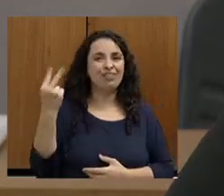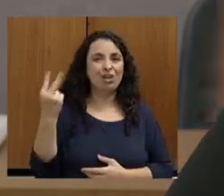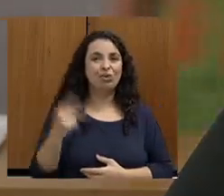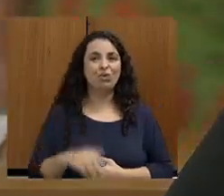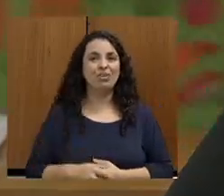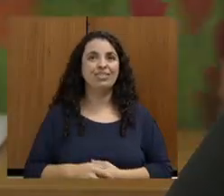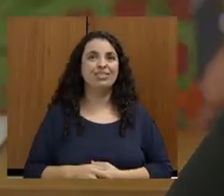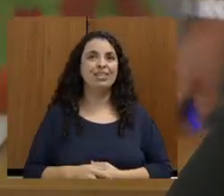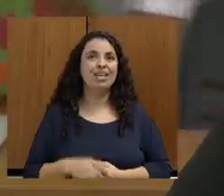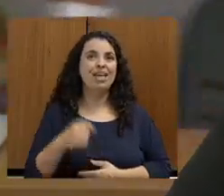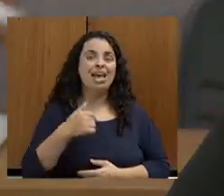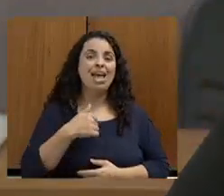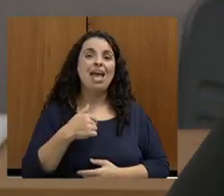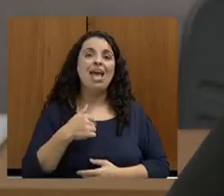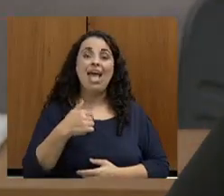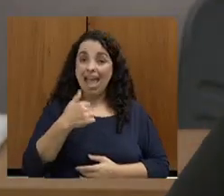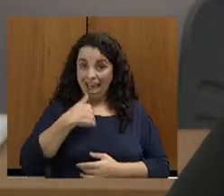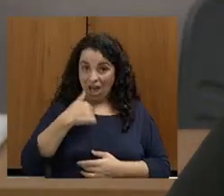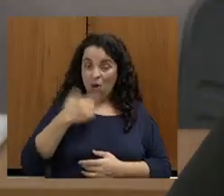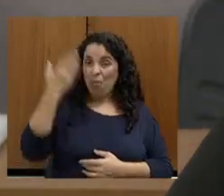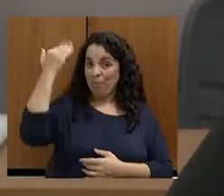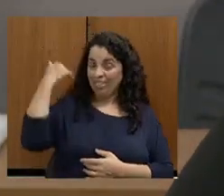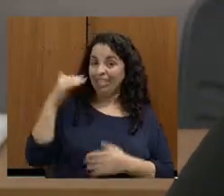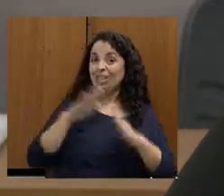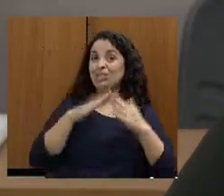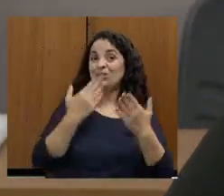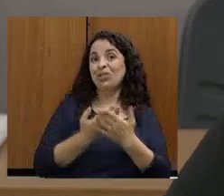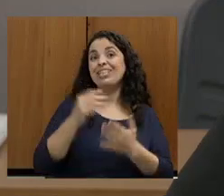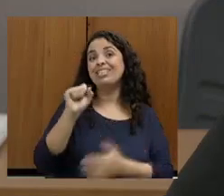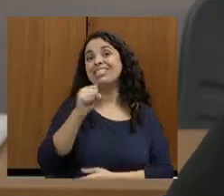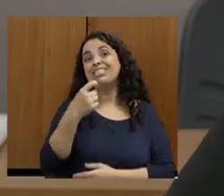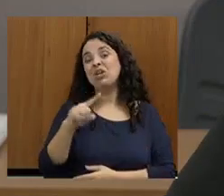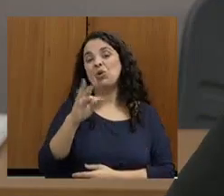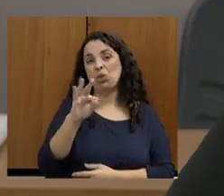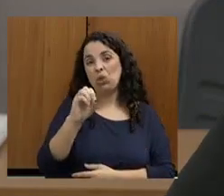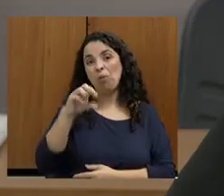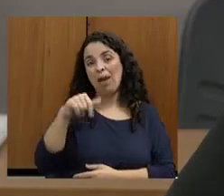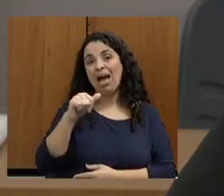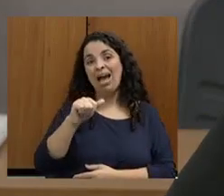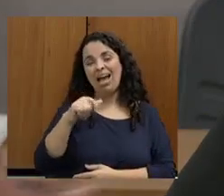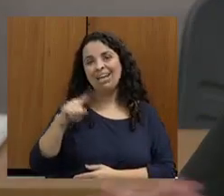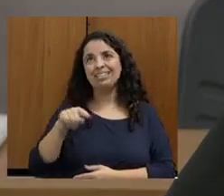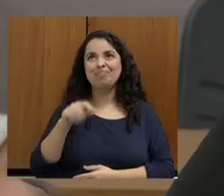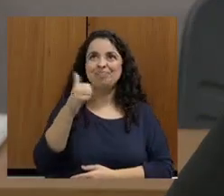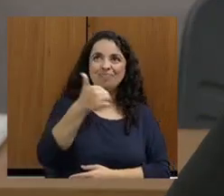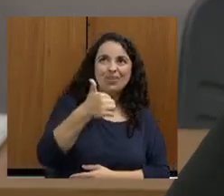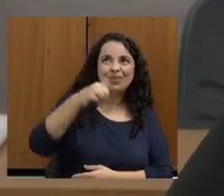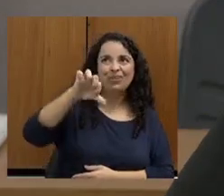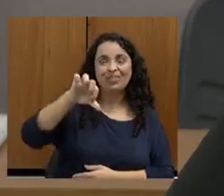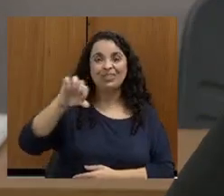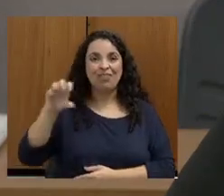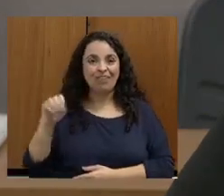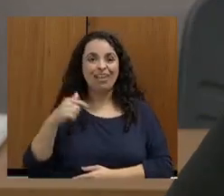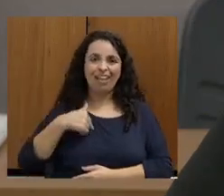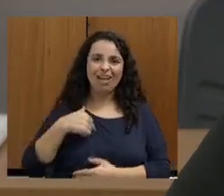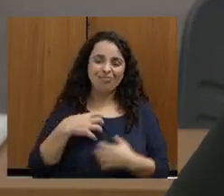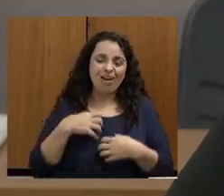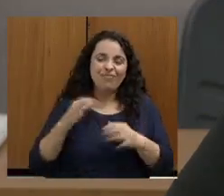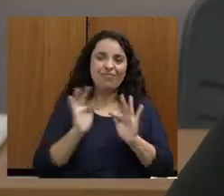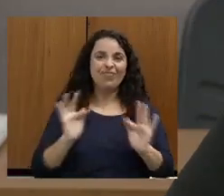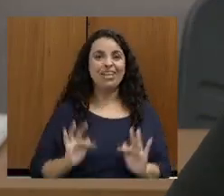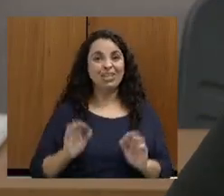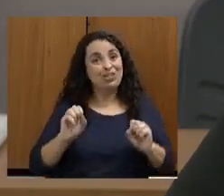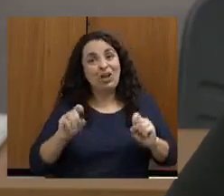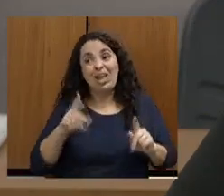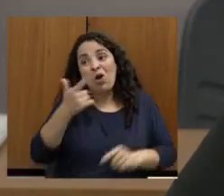Tomás, Renata, fui. Eu tenho um grupo de São Tomás, em 1990, entendeu? Então, são outros valores que eu tive. Não estou falando de